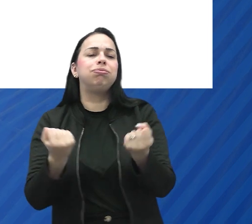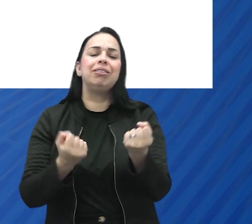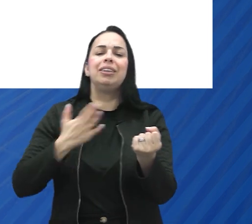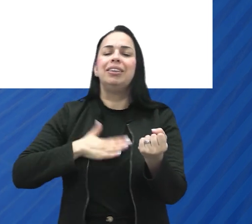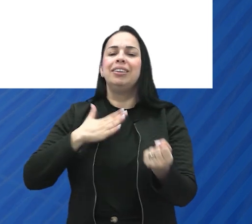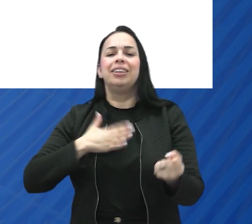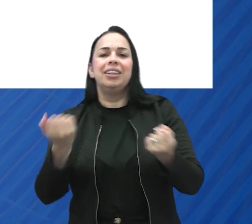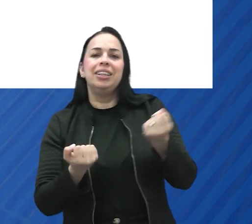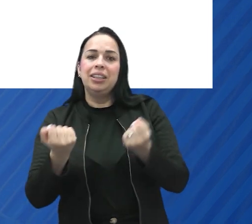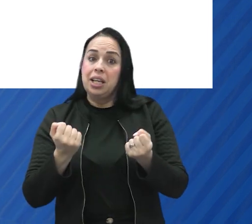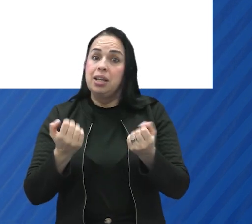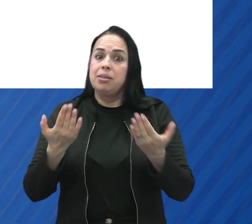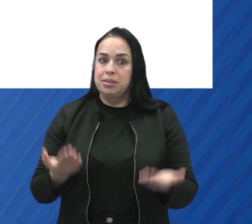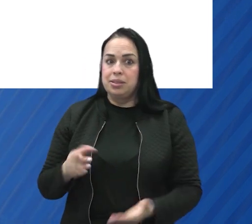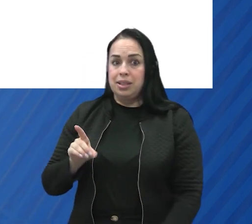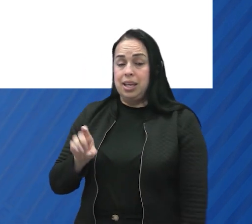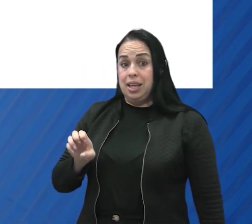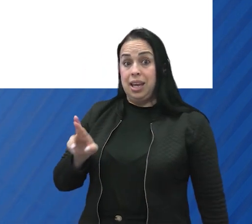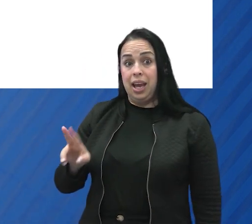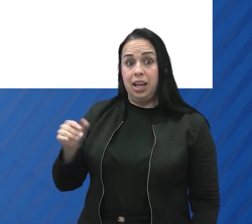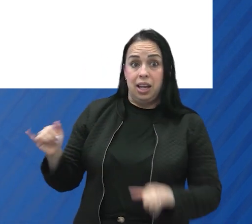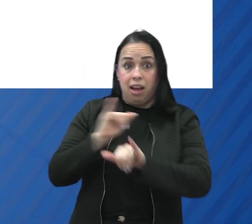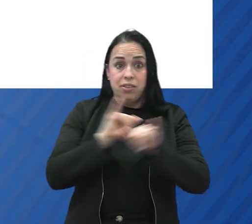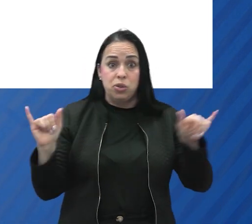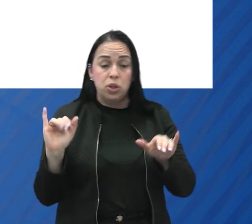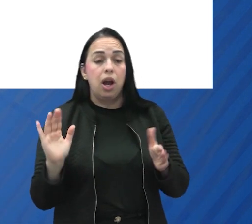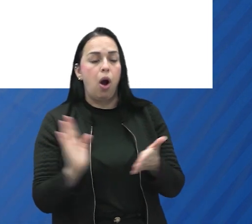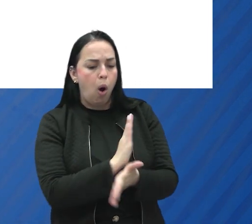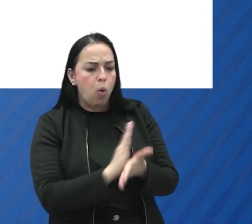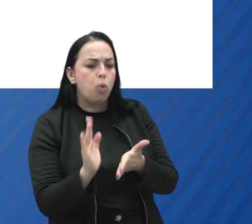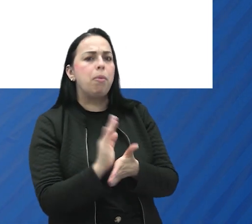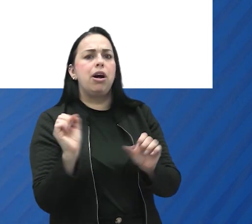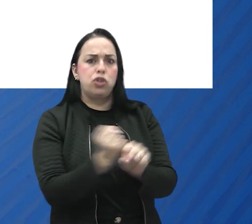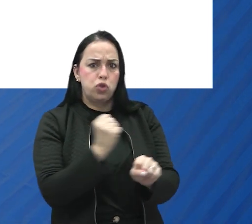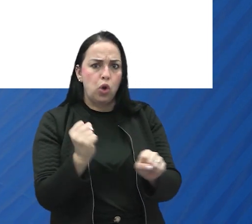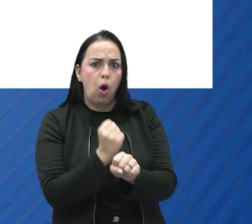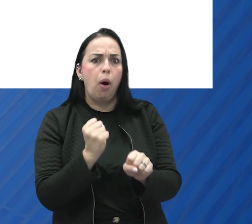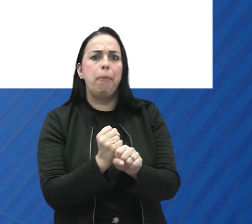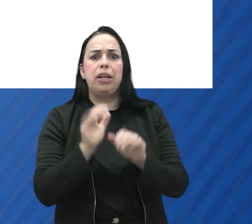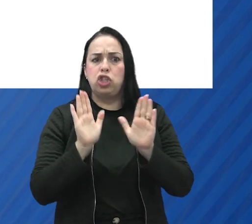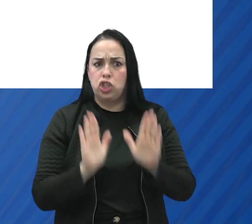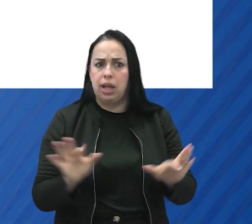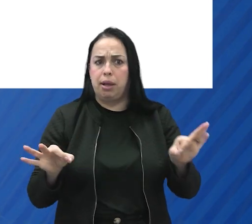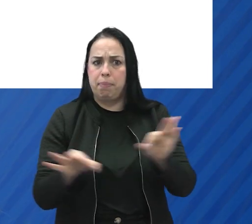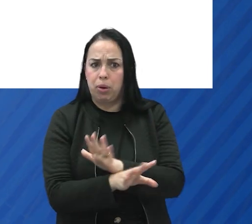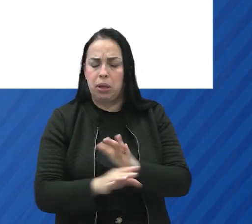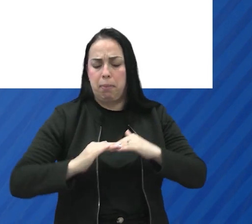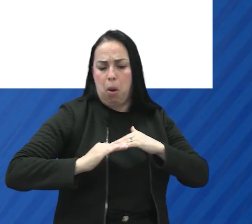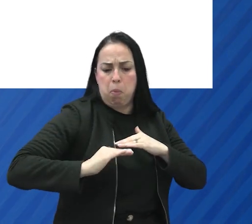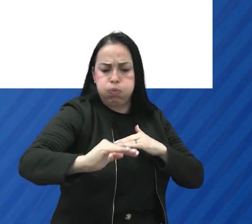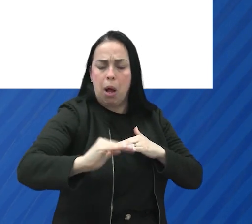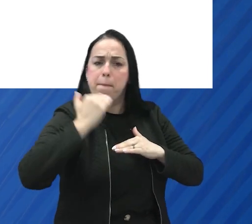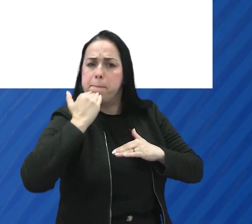aos motoristas e moradores da região. O DR informou também que algumas obras de correção e proteção de taludes, recuperação